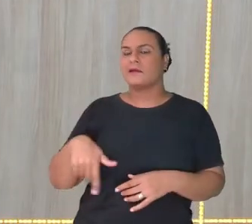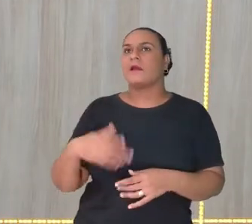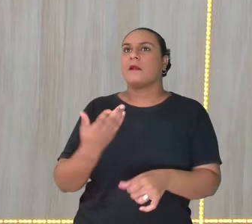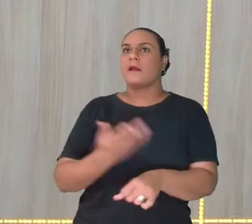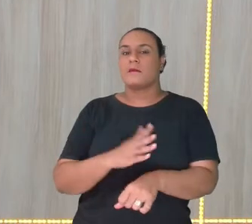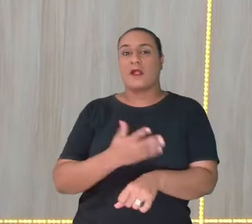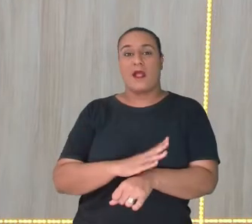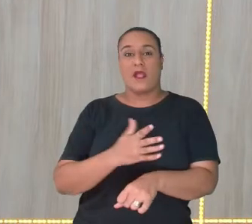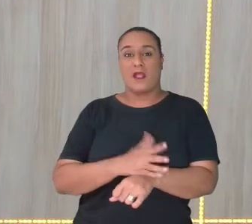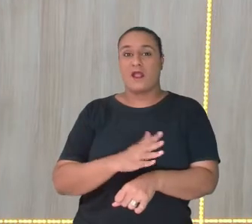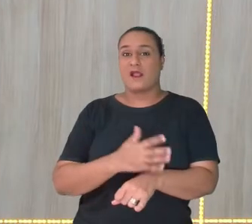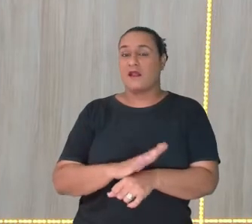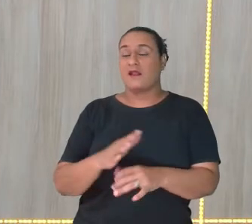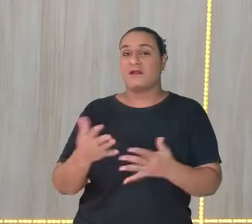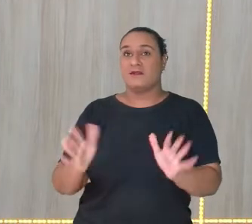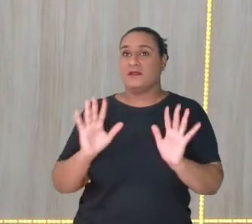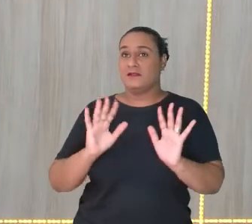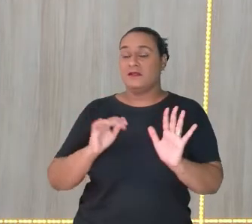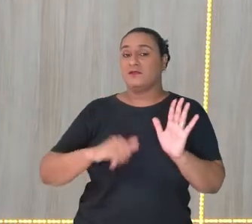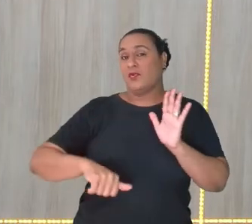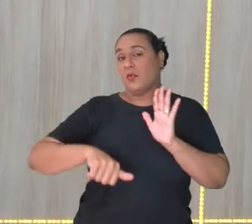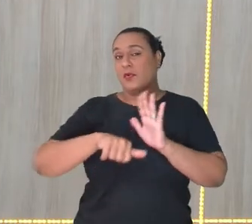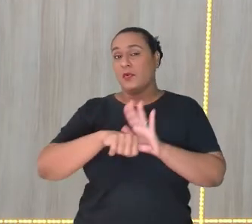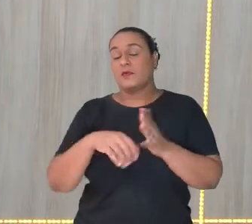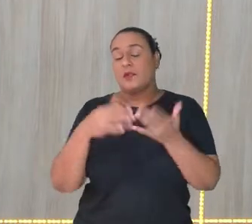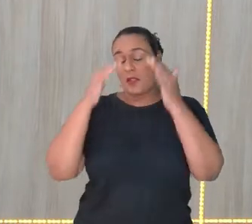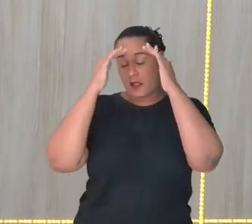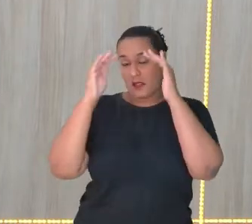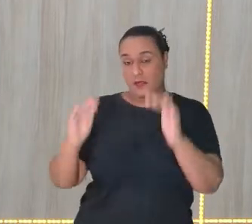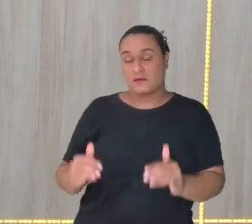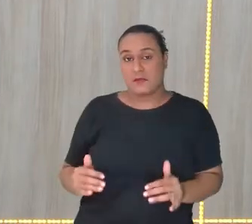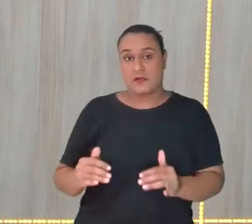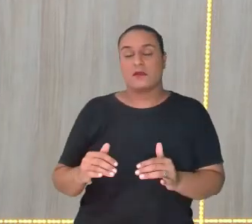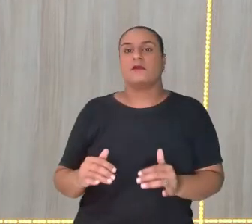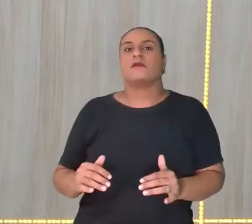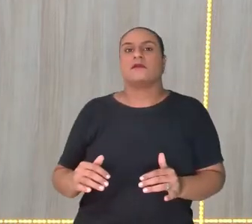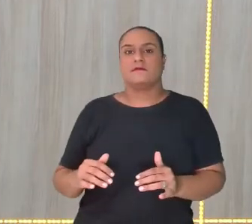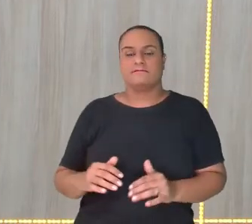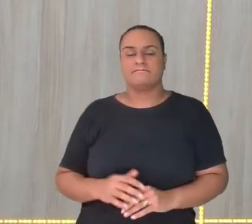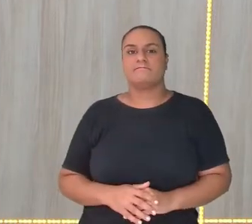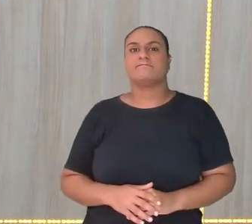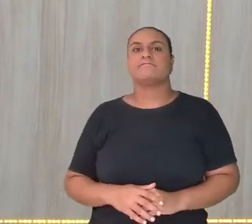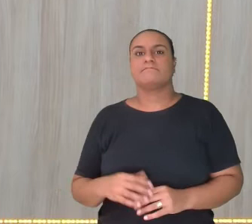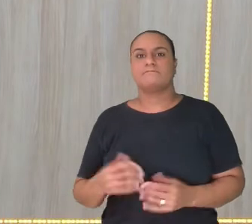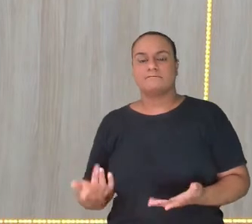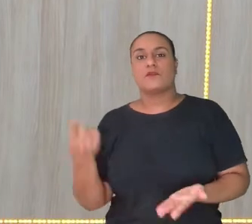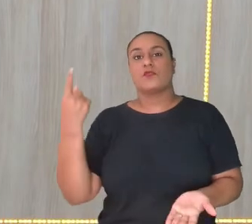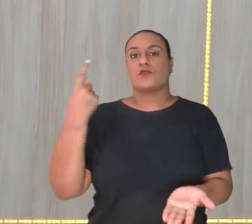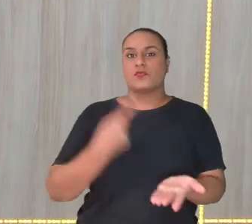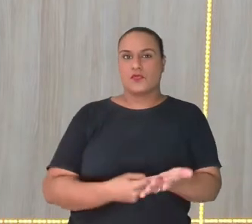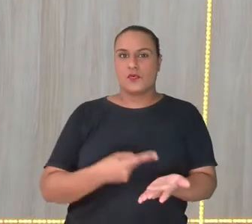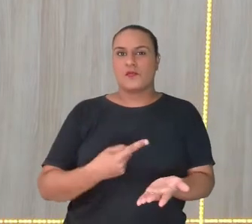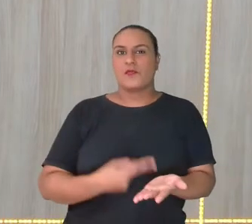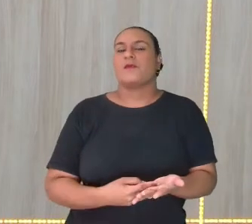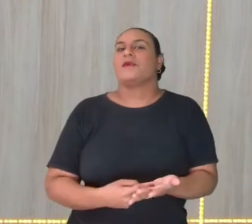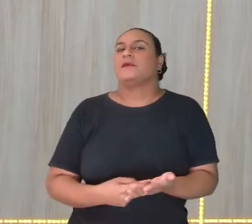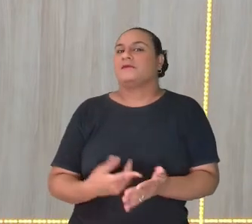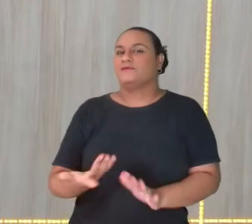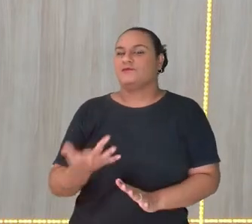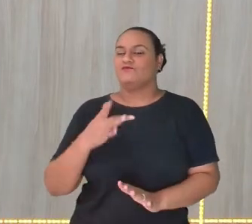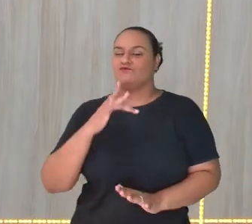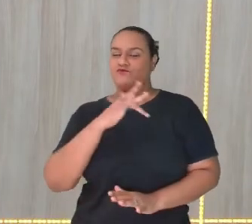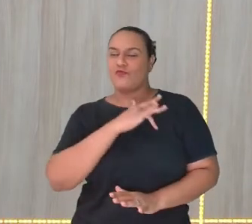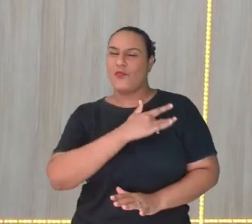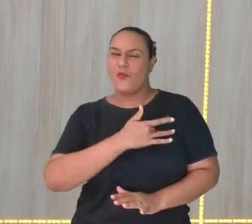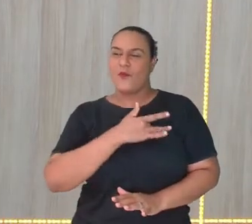né, não tão lícitas, né, de respeito, né, à questão dos compromissos amorosos.